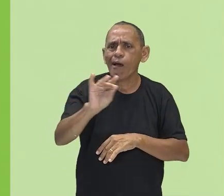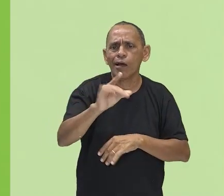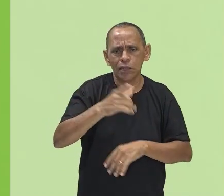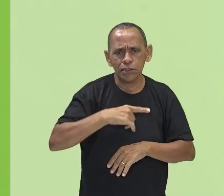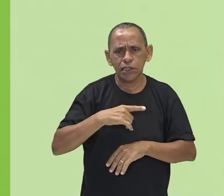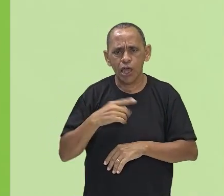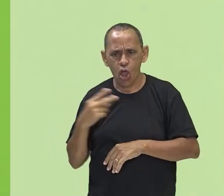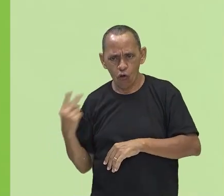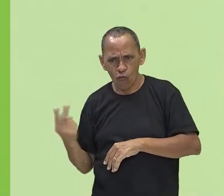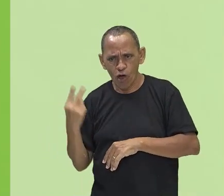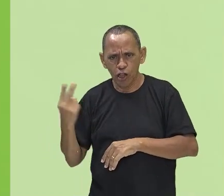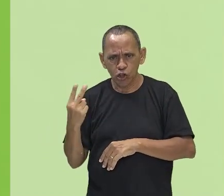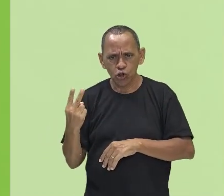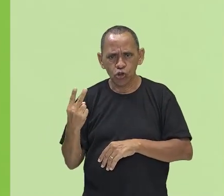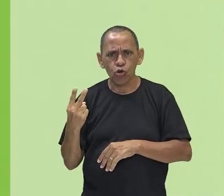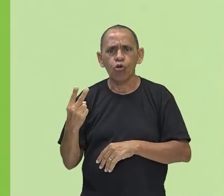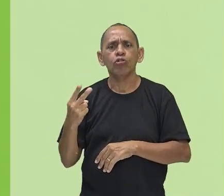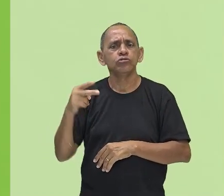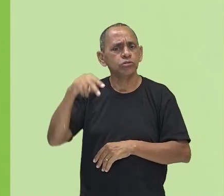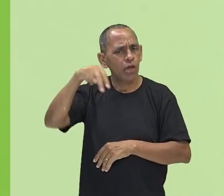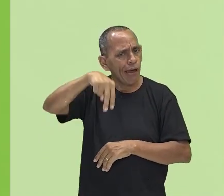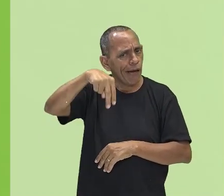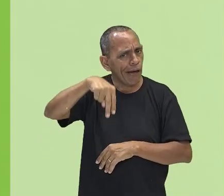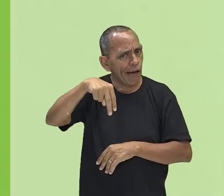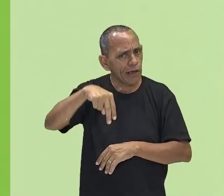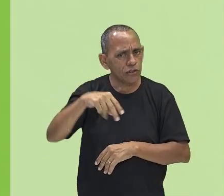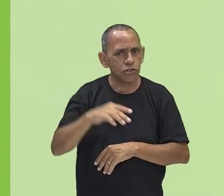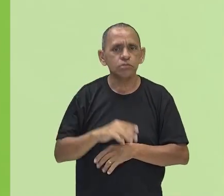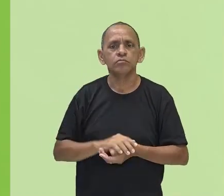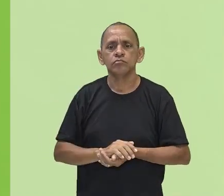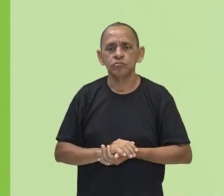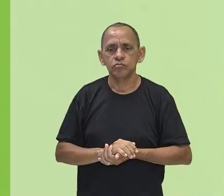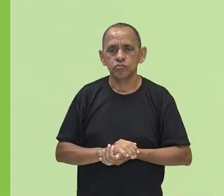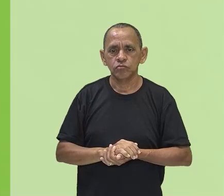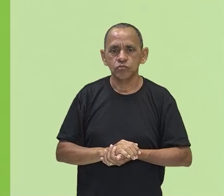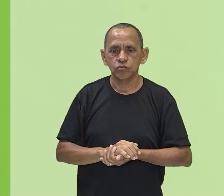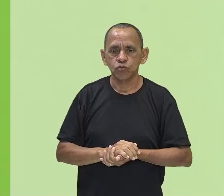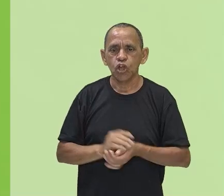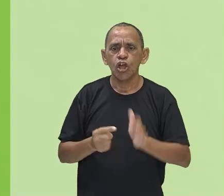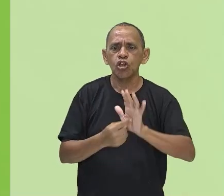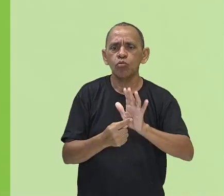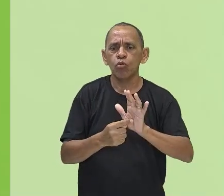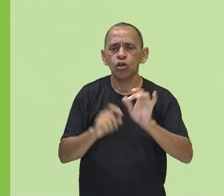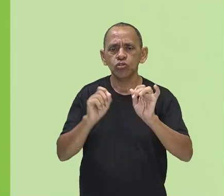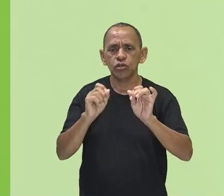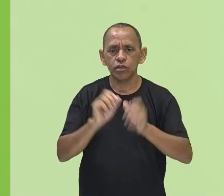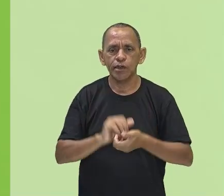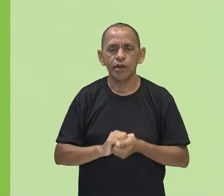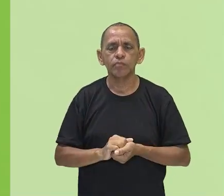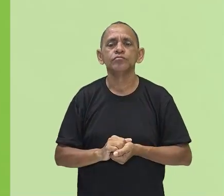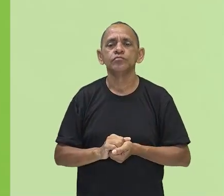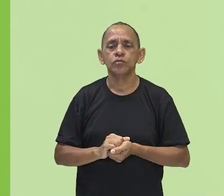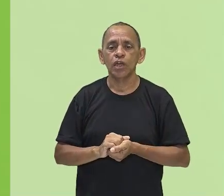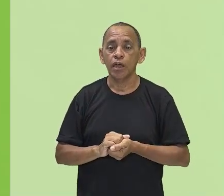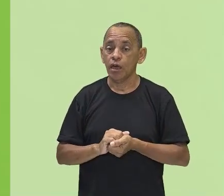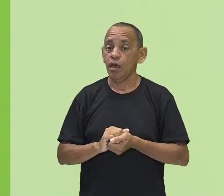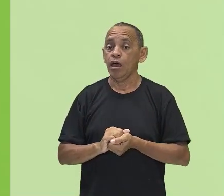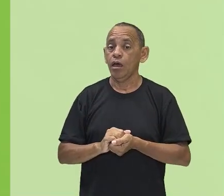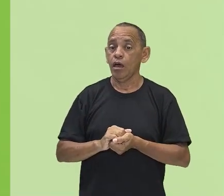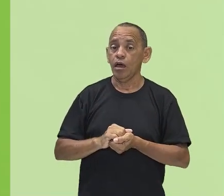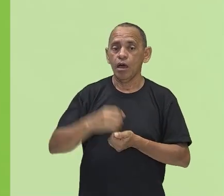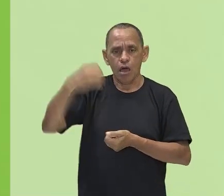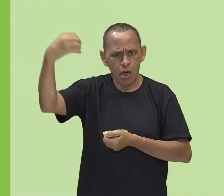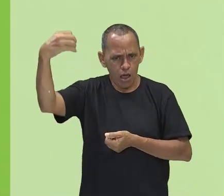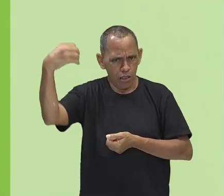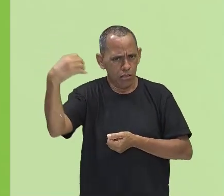N, tá certo? Ele tem um índice de refração da luz. A luz ela vai se propagar com velocidade diferente nesses meios,